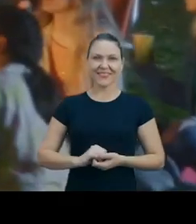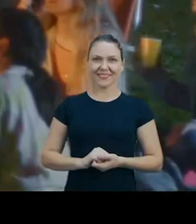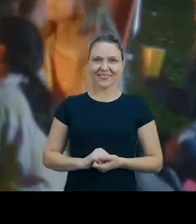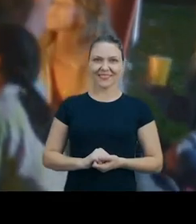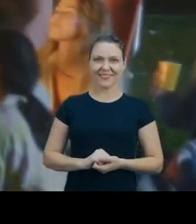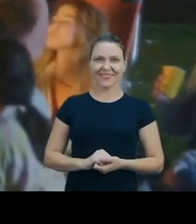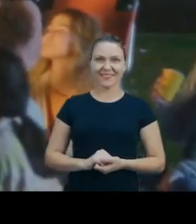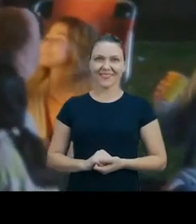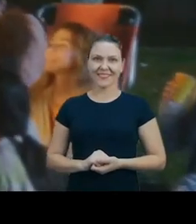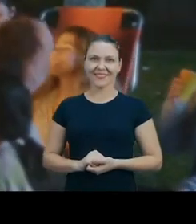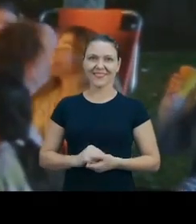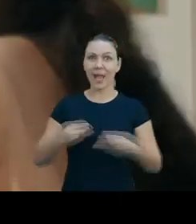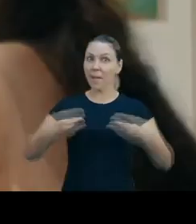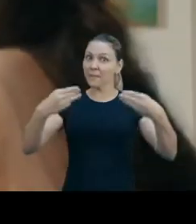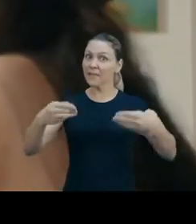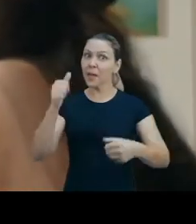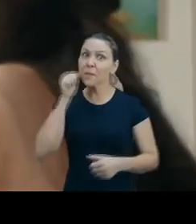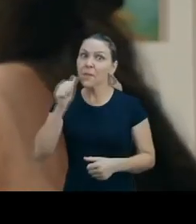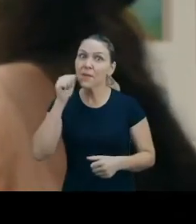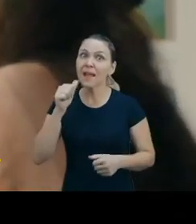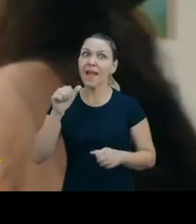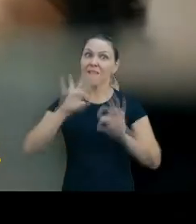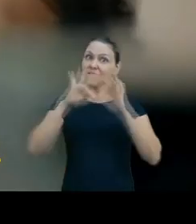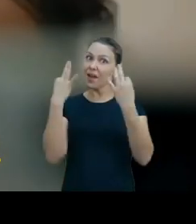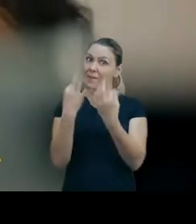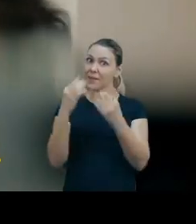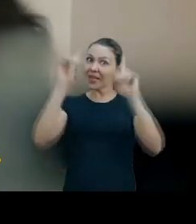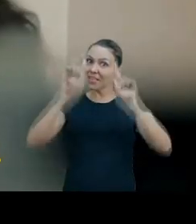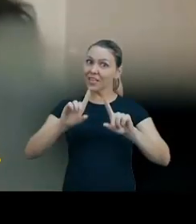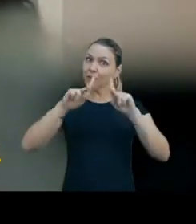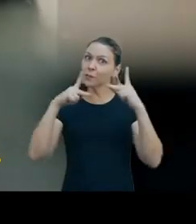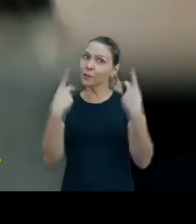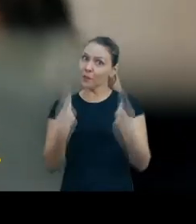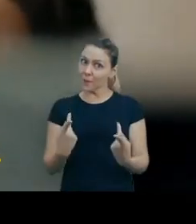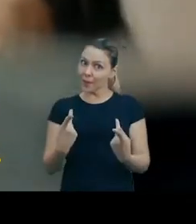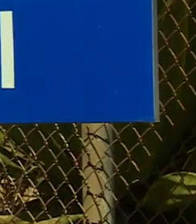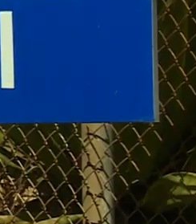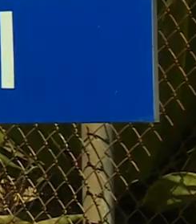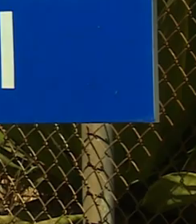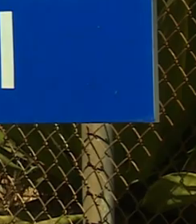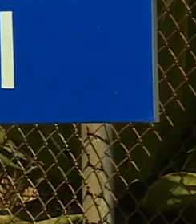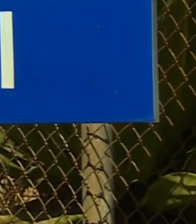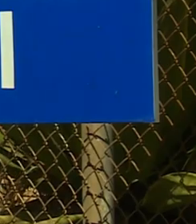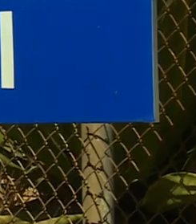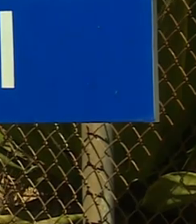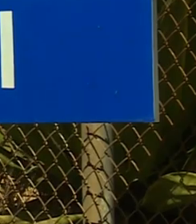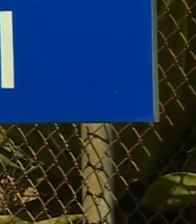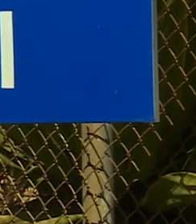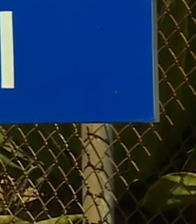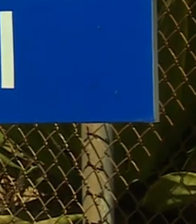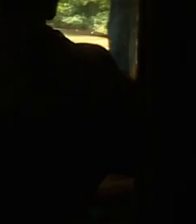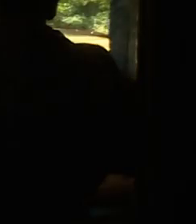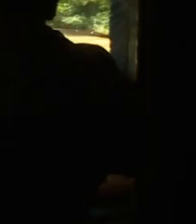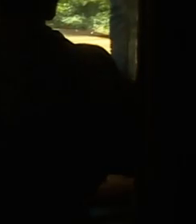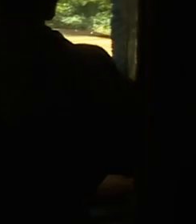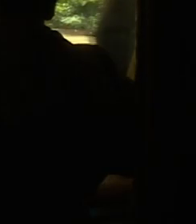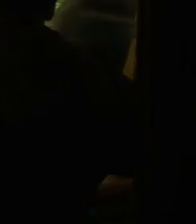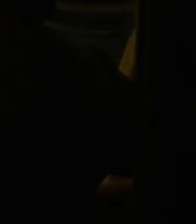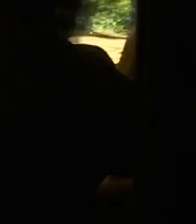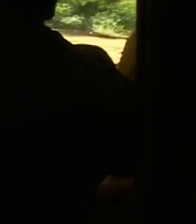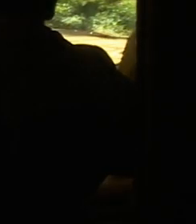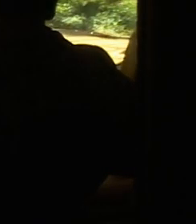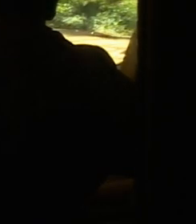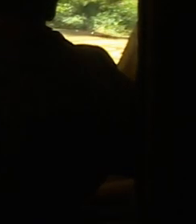dos brasileiros com 18 anos ou mais receberão um diagnóstico de depressão a doença cresceu mais de